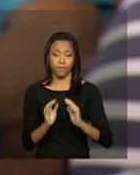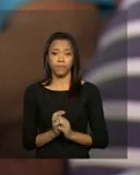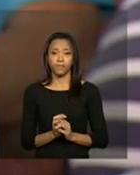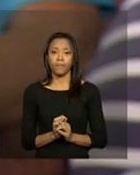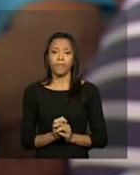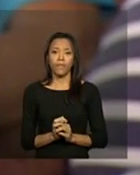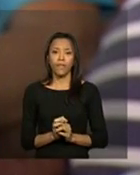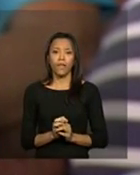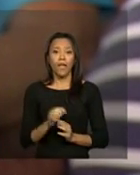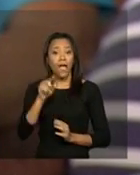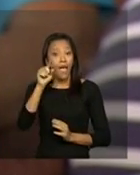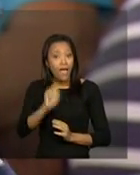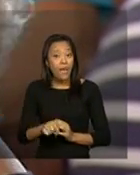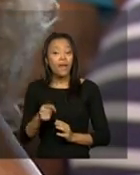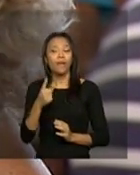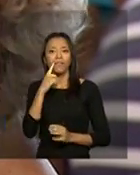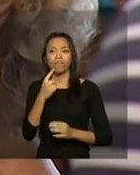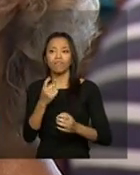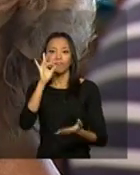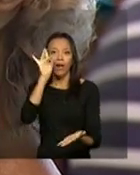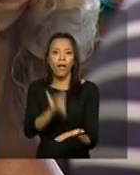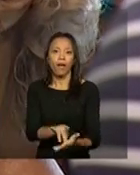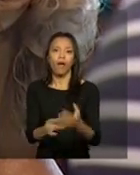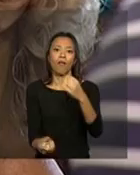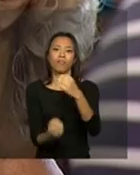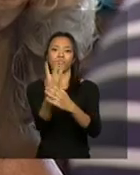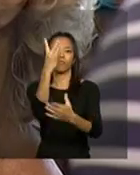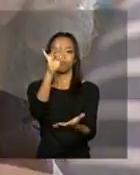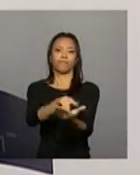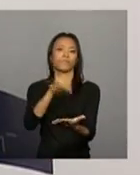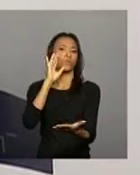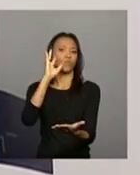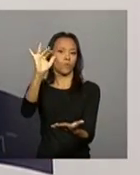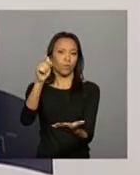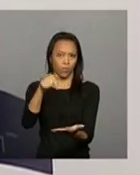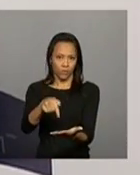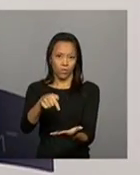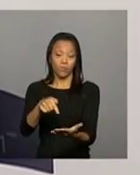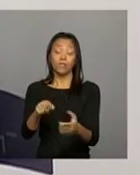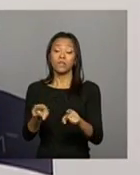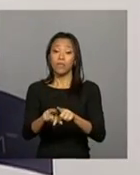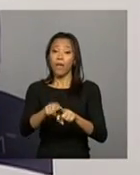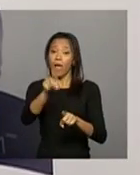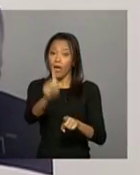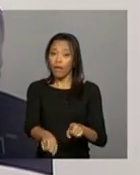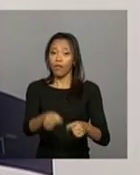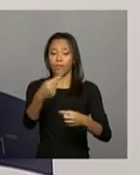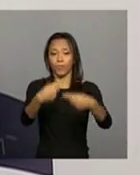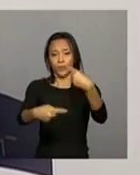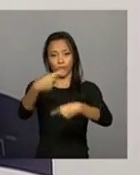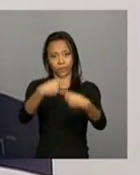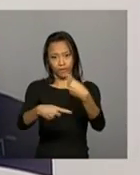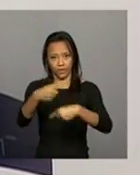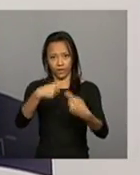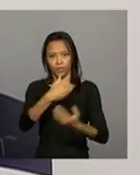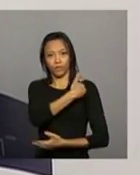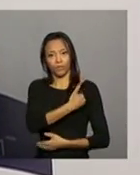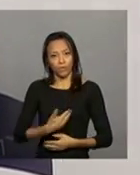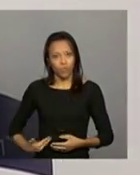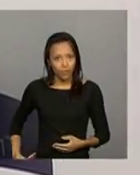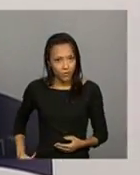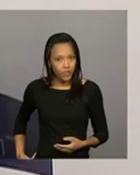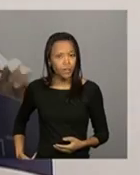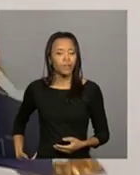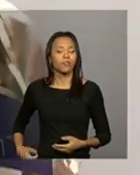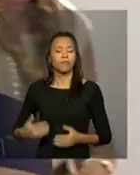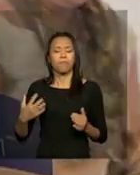de ser a concretude de um sonho, ela é a política pública mais ousada e